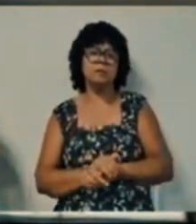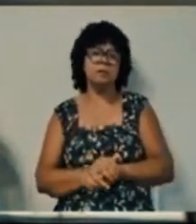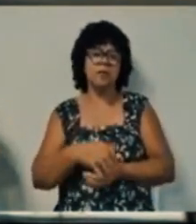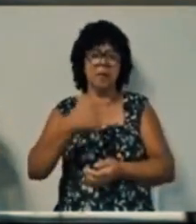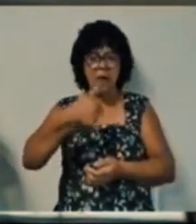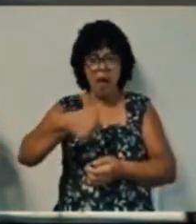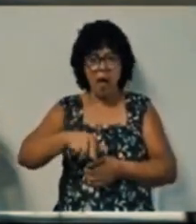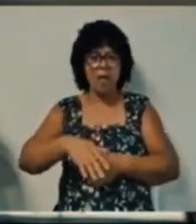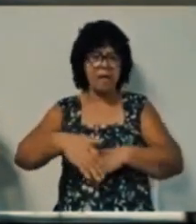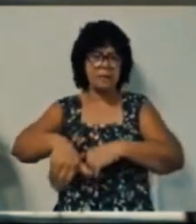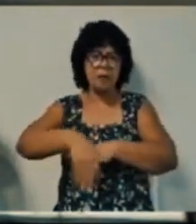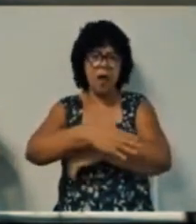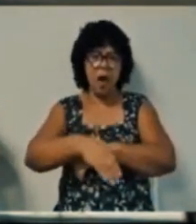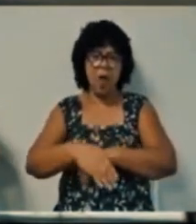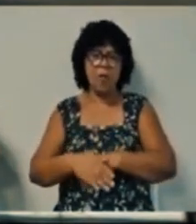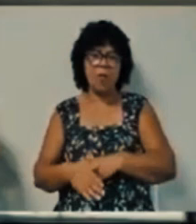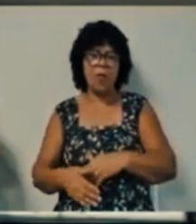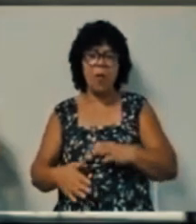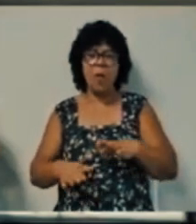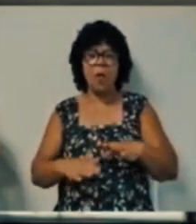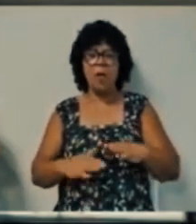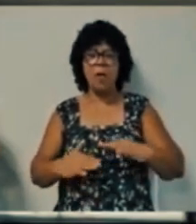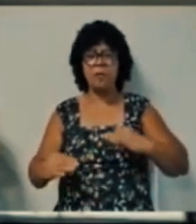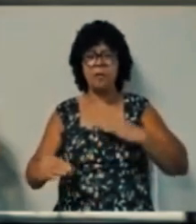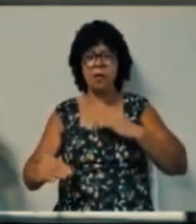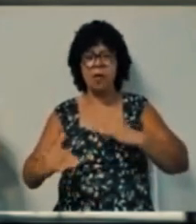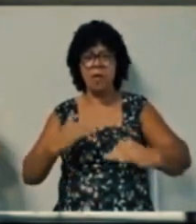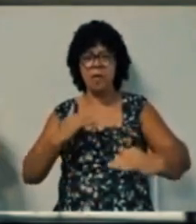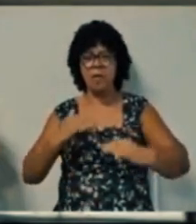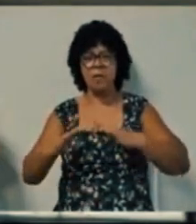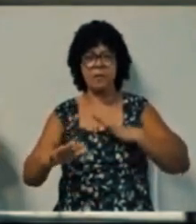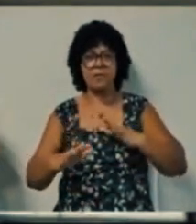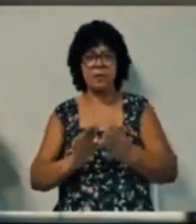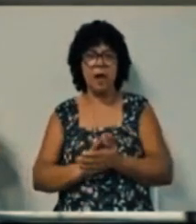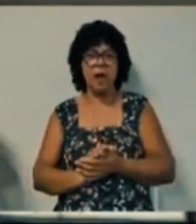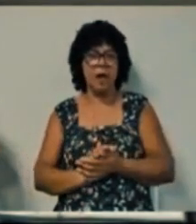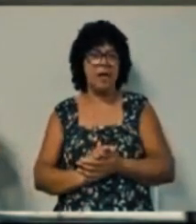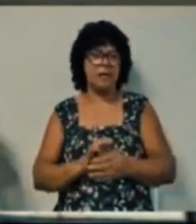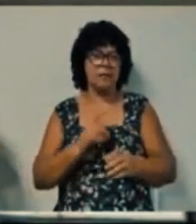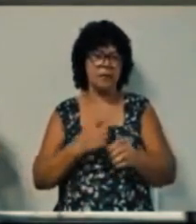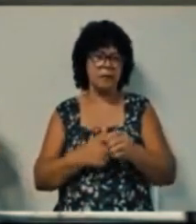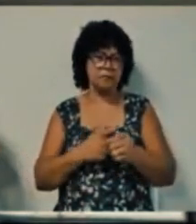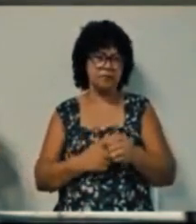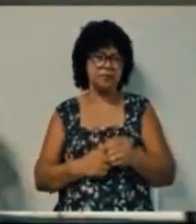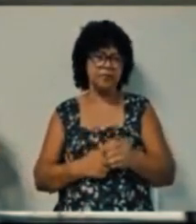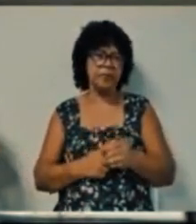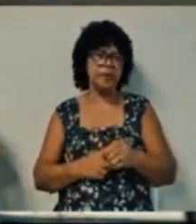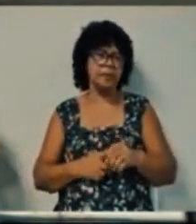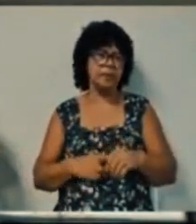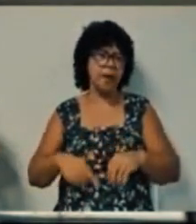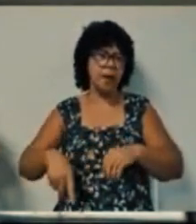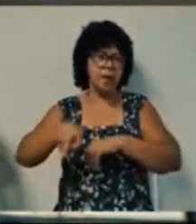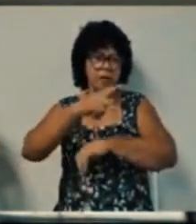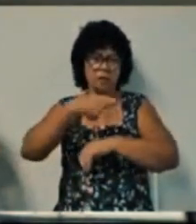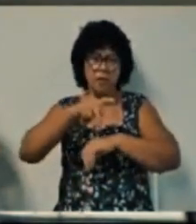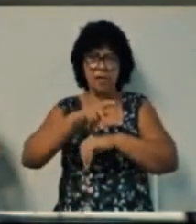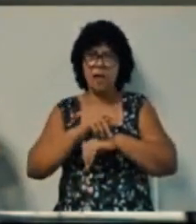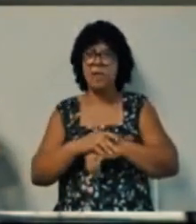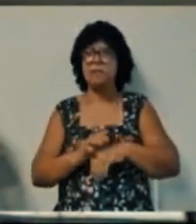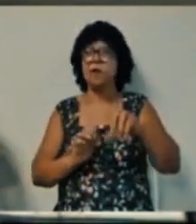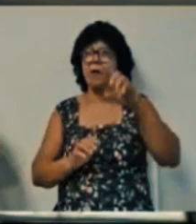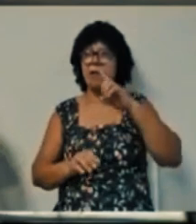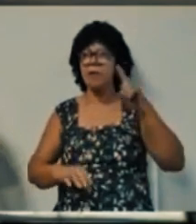com uma cidade, aleluia, para com uma nação, Deus, Ele capacita e